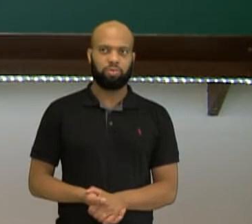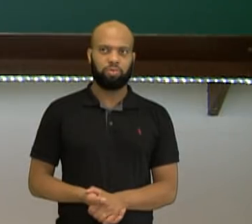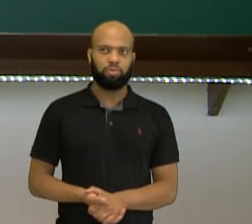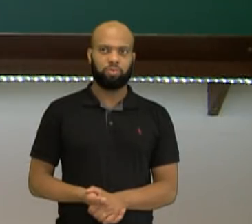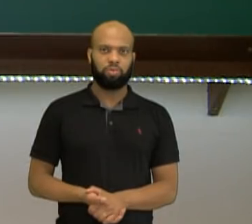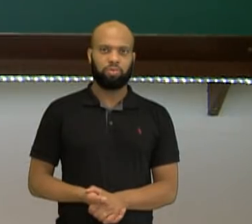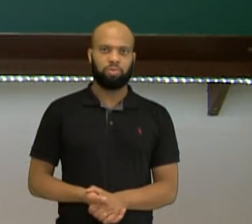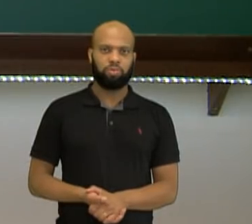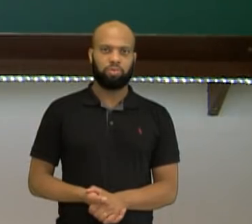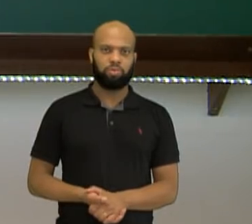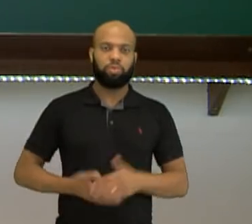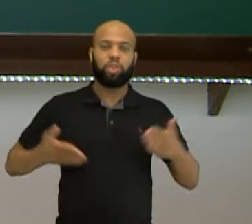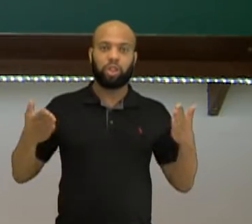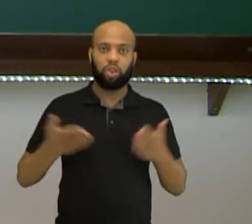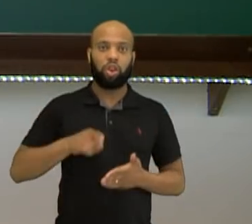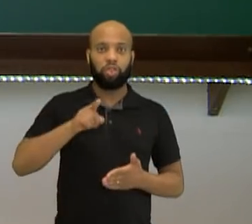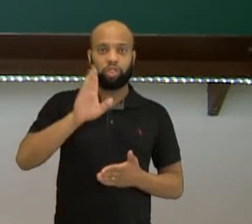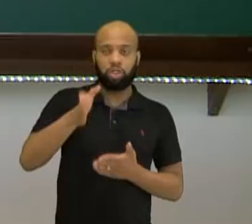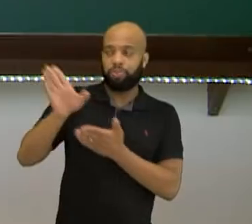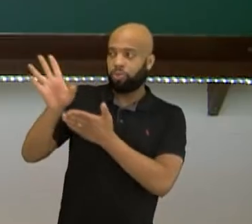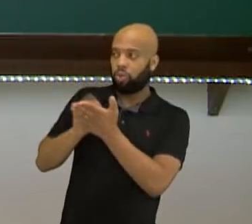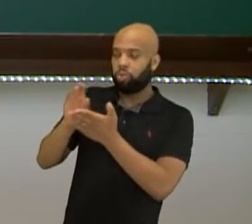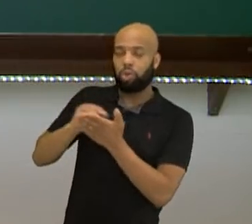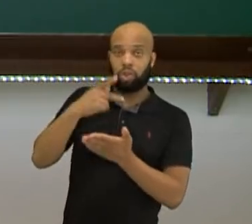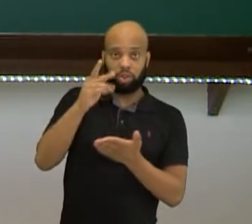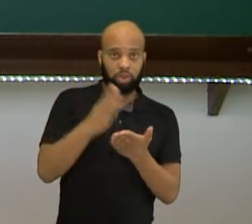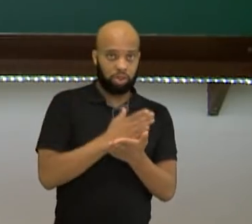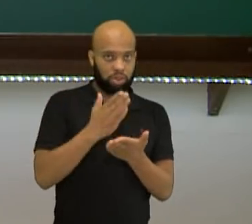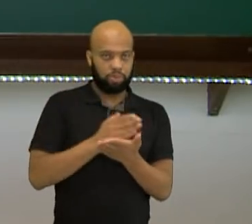Então, pessoal, agora que você tem tudo anotado no seu caderno, vamos continuando.